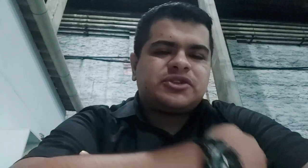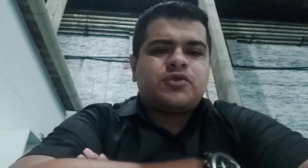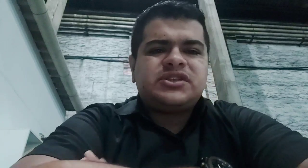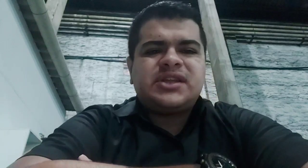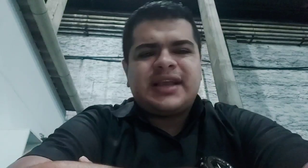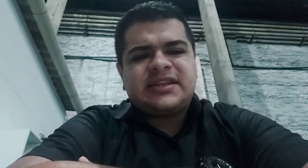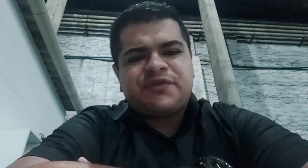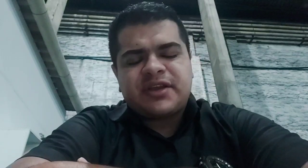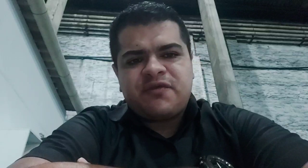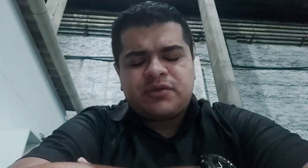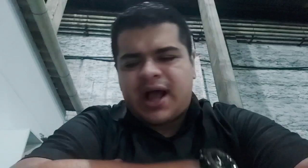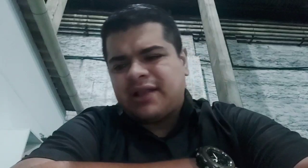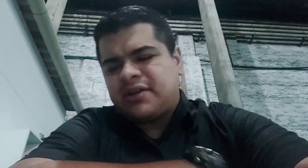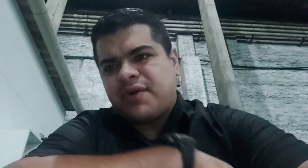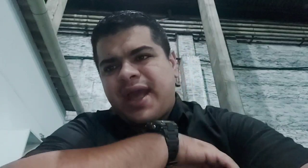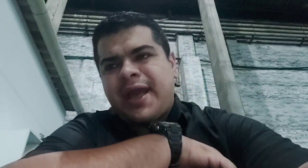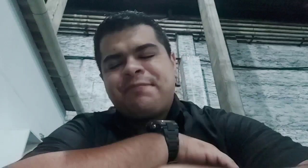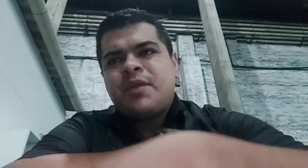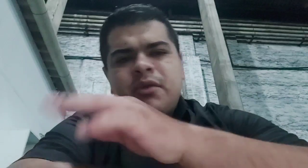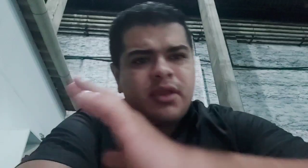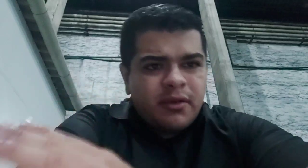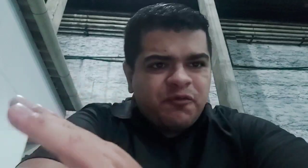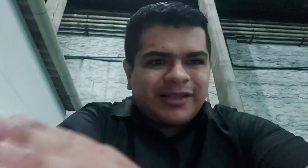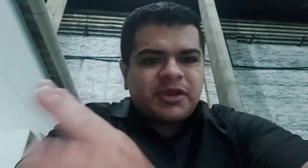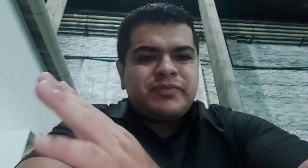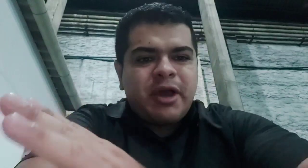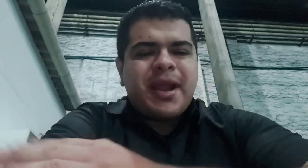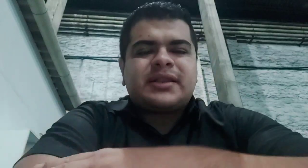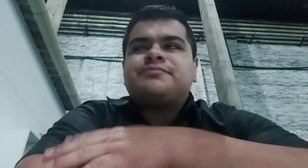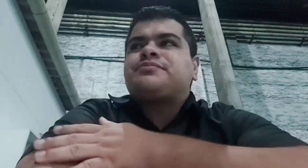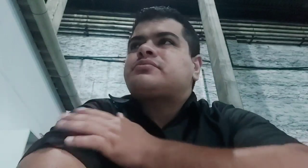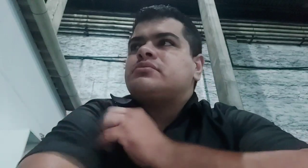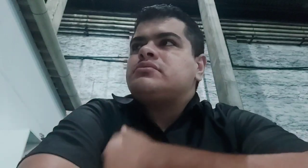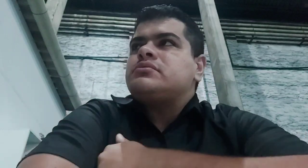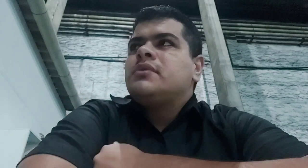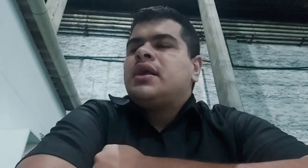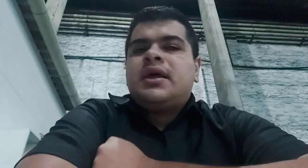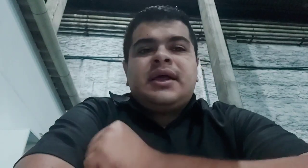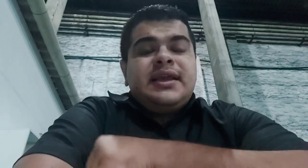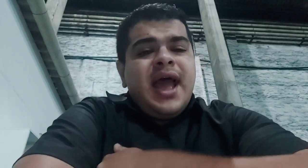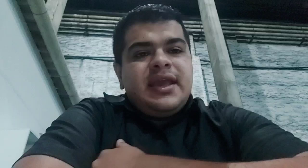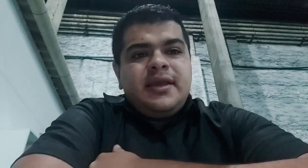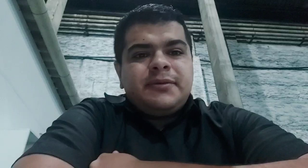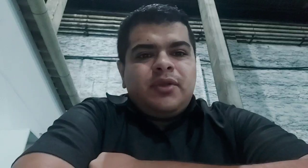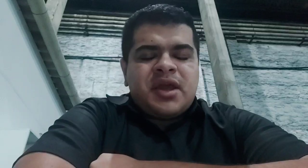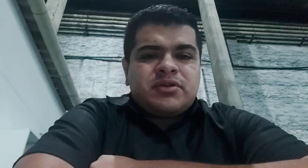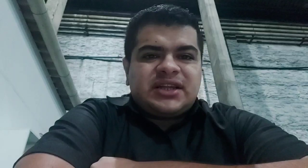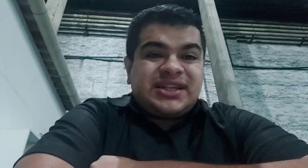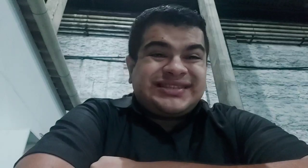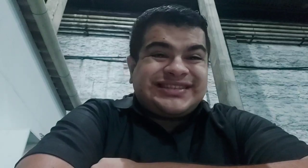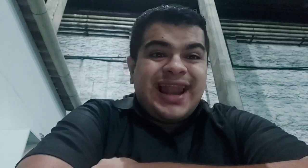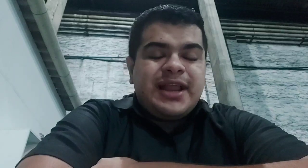depredaram algumas coisas, né? Aí tem gente falando que é infiltrado, que não é. Fato que deu merda. E aí, o